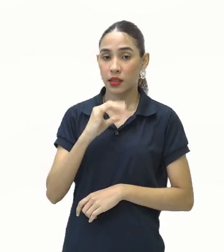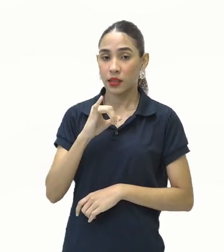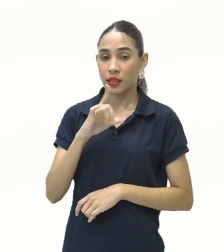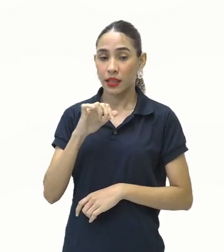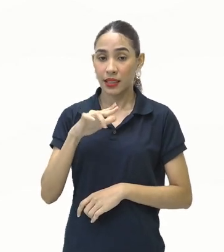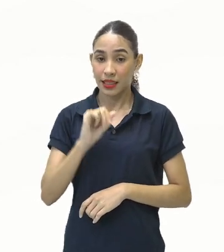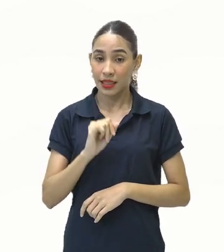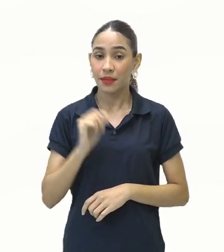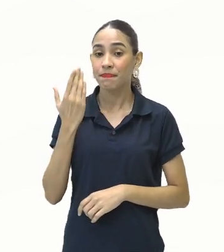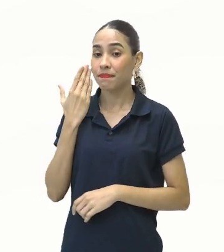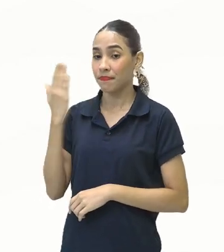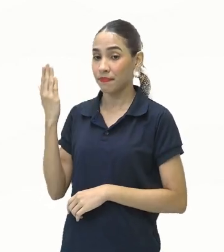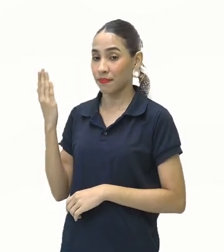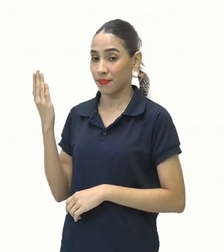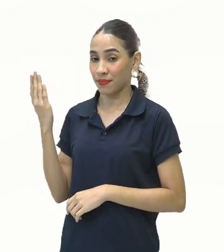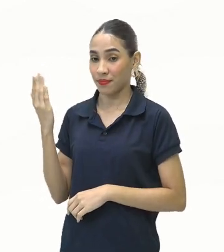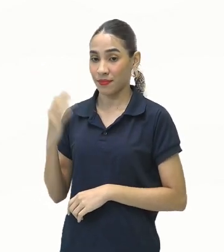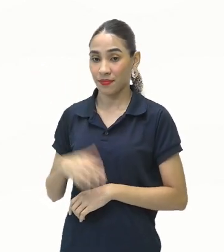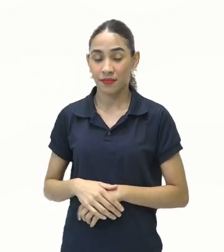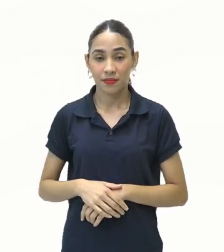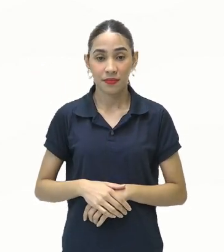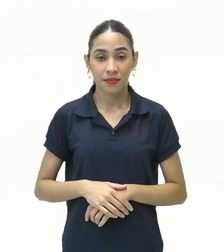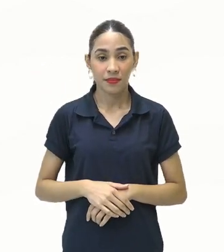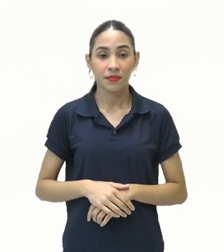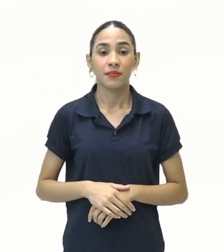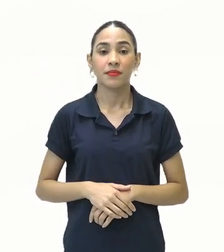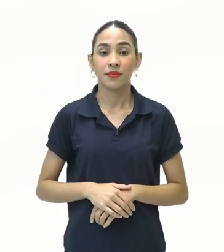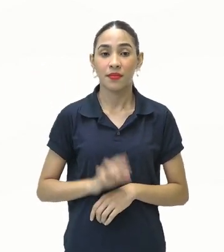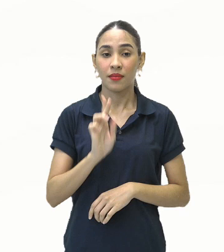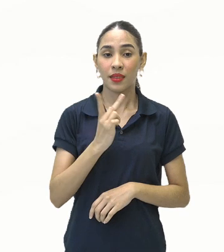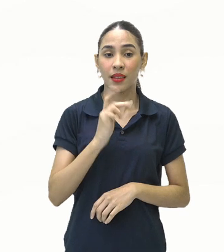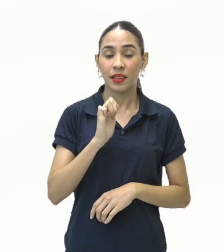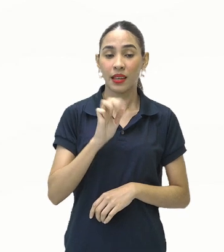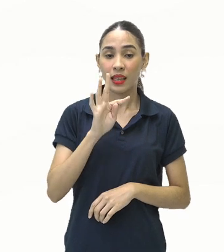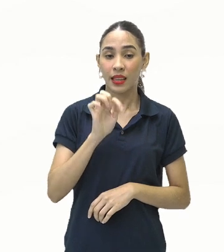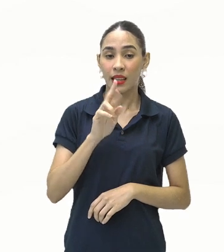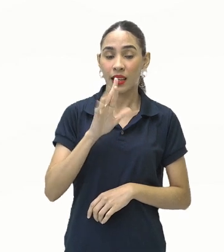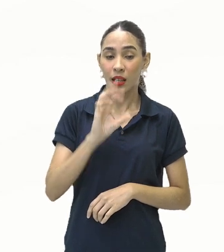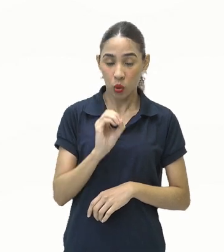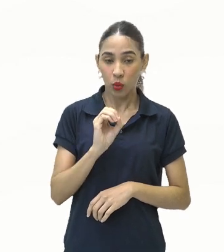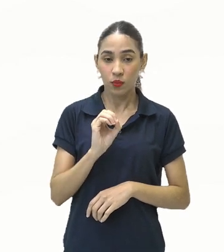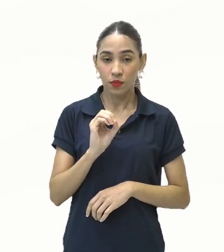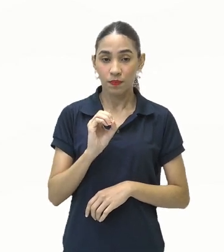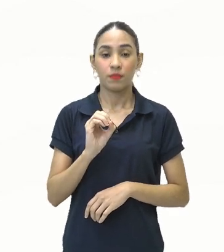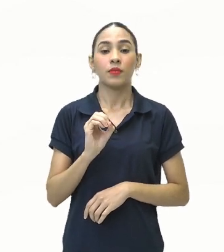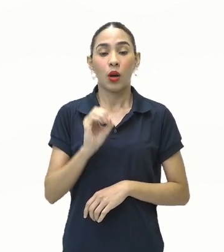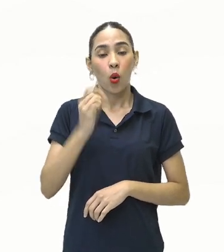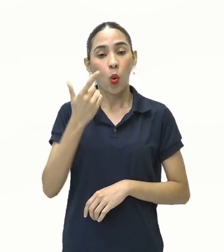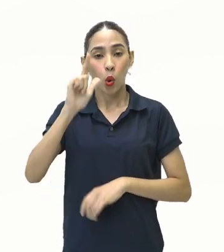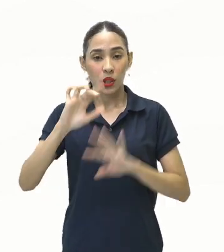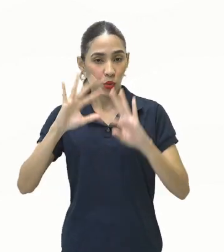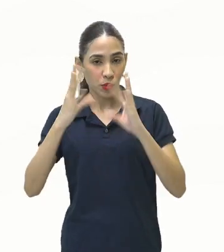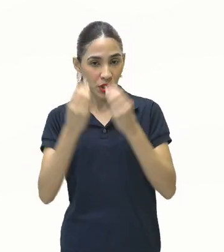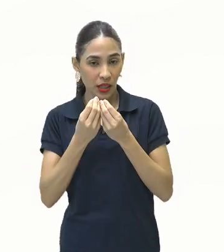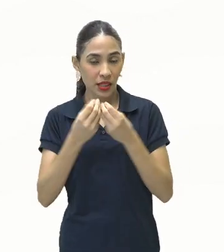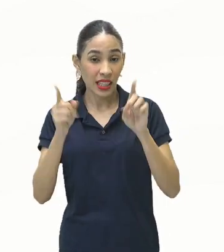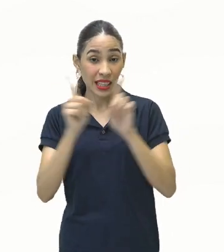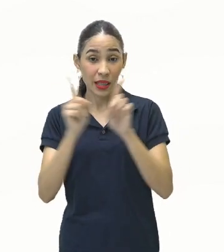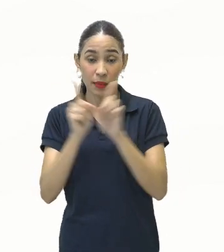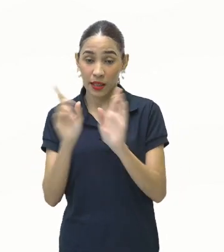forma. Olha aí o que a gente falou da heterocíclica, né? Ela está bem aqui, ó.